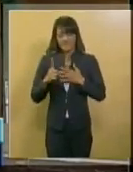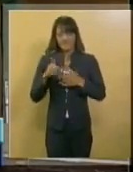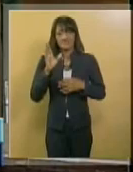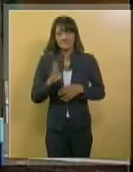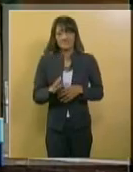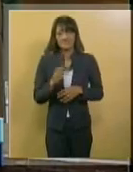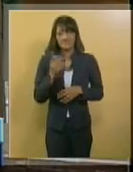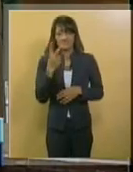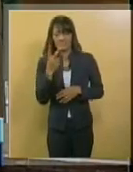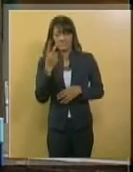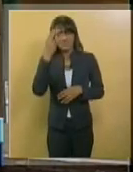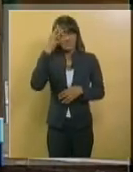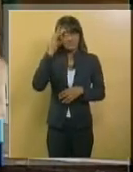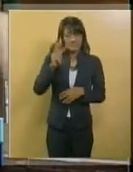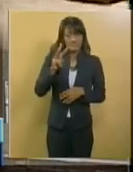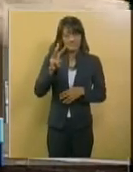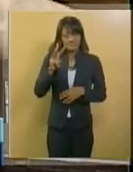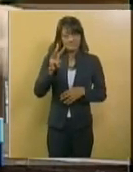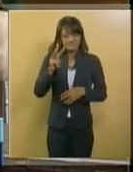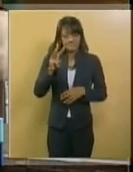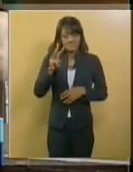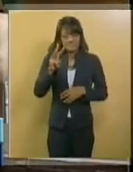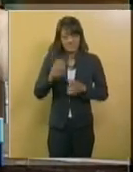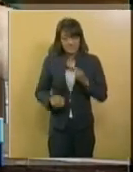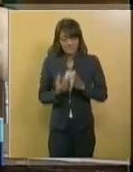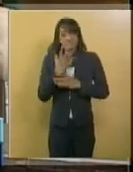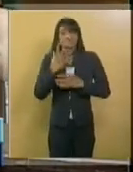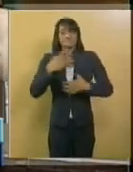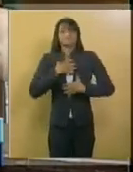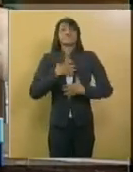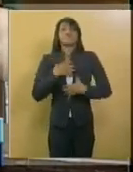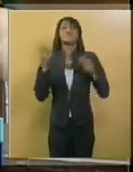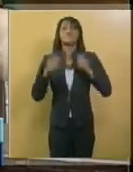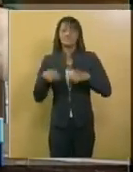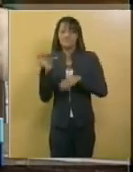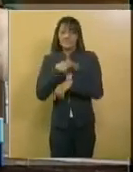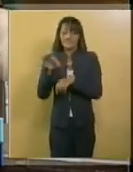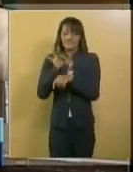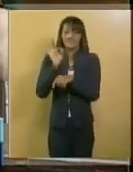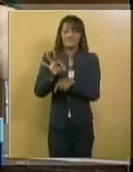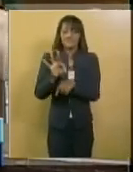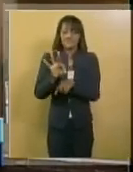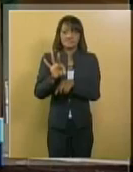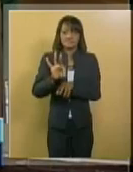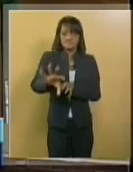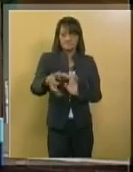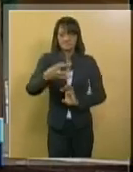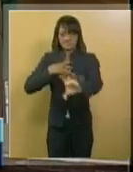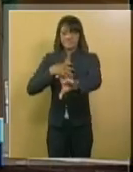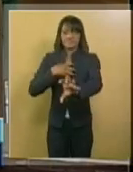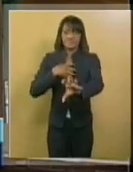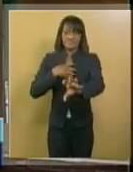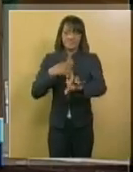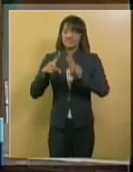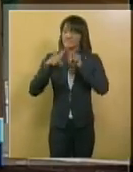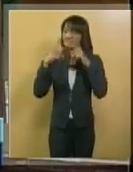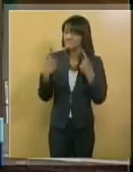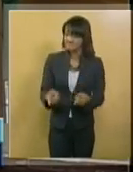de 2 a 3 dias no organismo dele, para aí sim morder o deputado e passar a ser contaminado. Só que com a